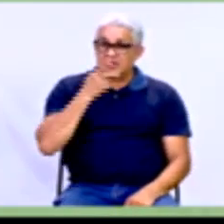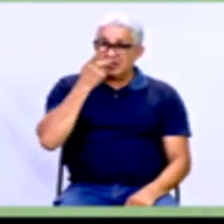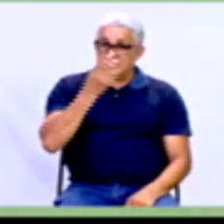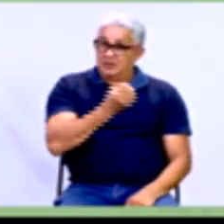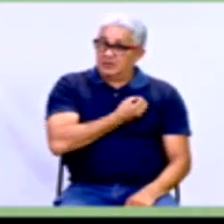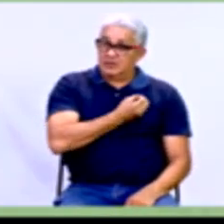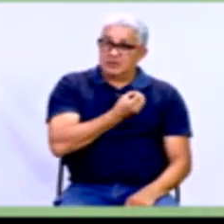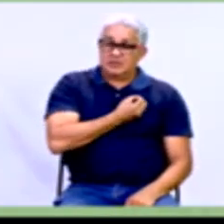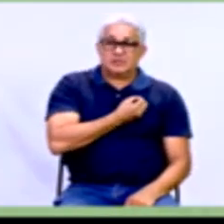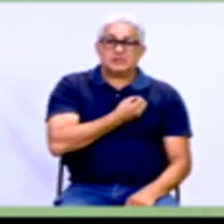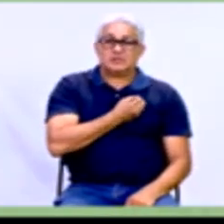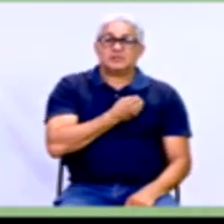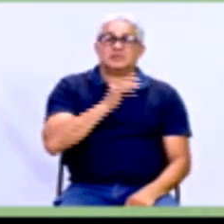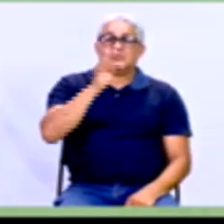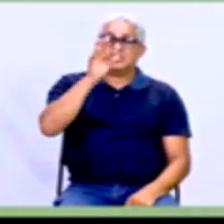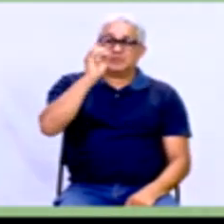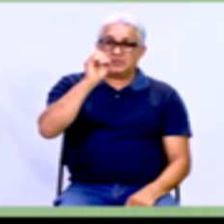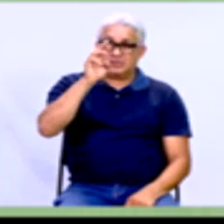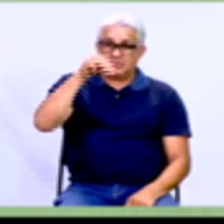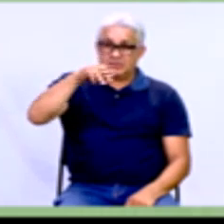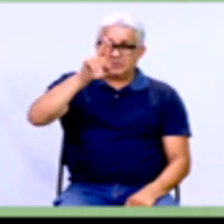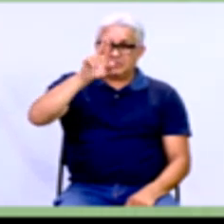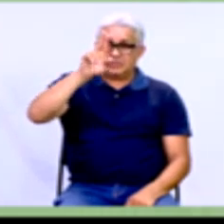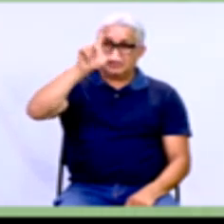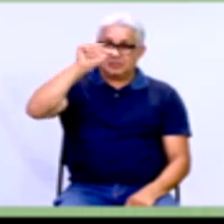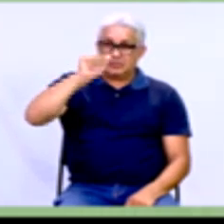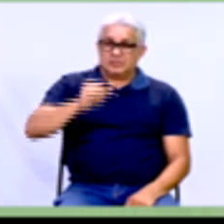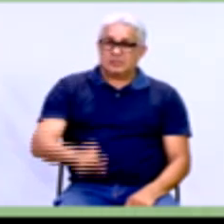que falar de fórmulas mesmo para ir fazer fórmulas...